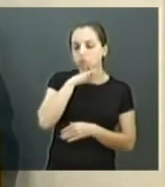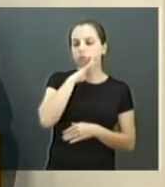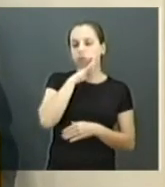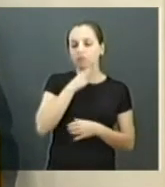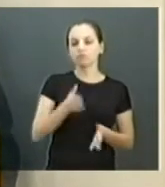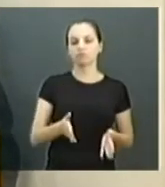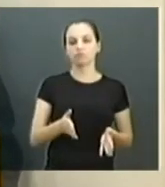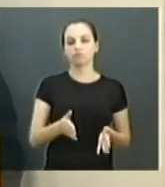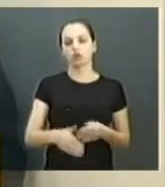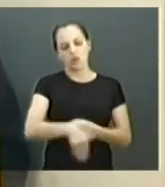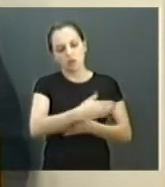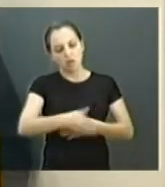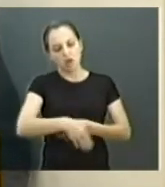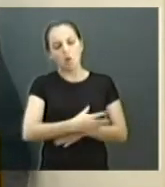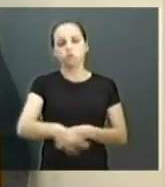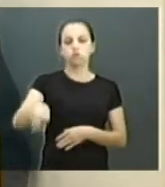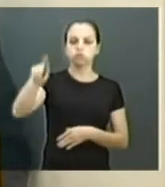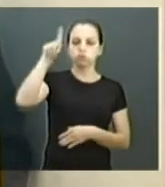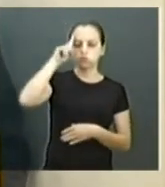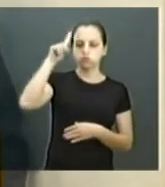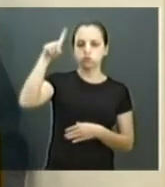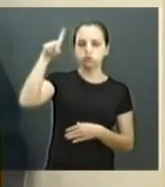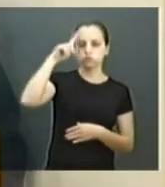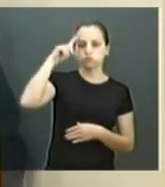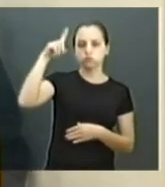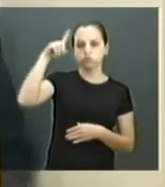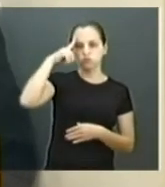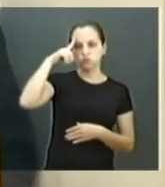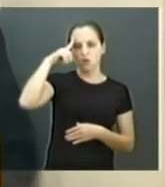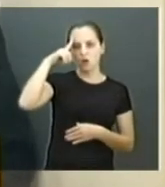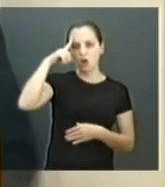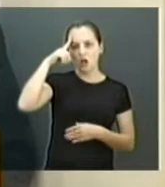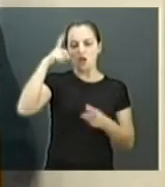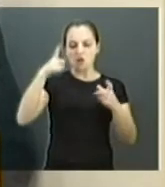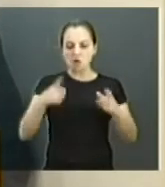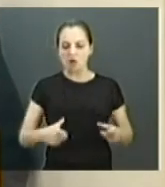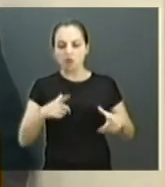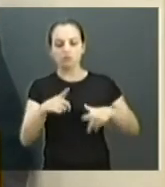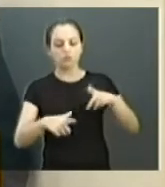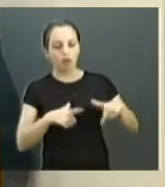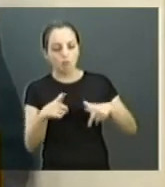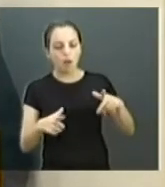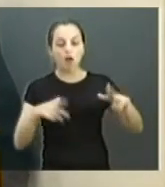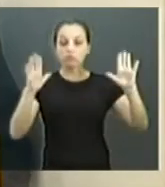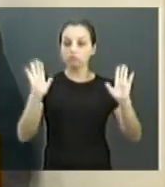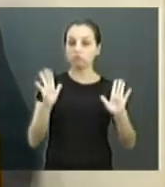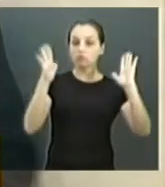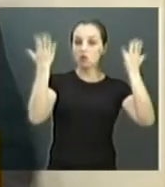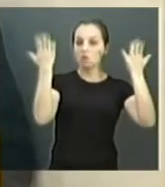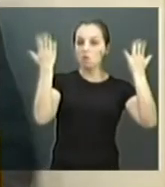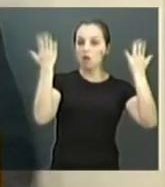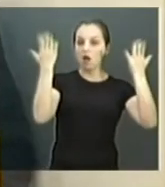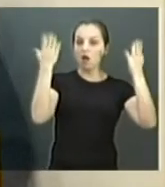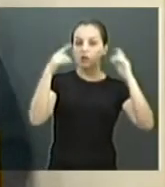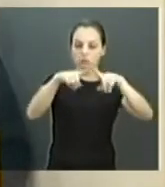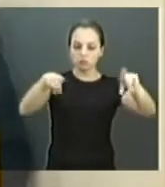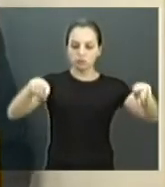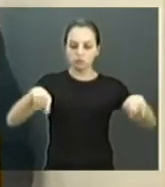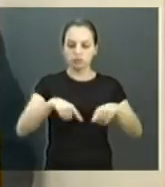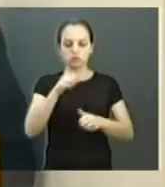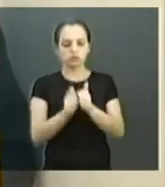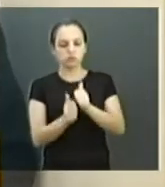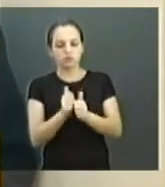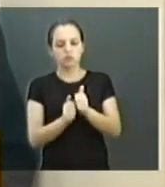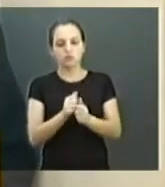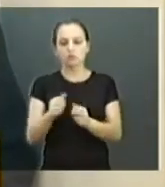Eu estou na rua todo dia, eu vou, estou no meu salão, eu estou nos eventos, estou nos campos de futebol, estou no bar, estou